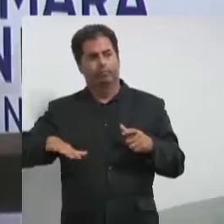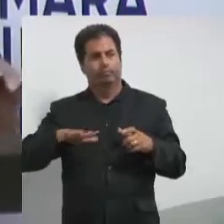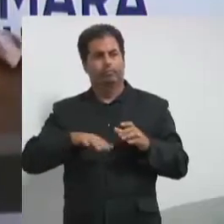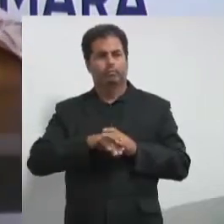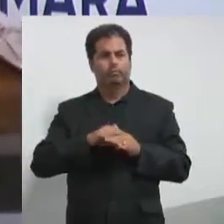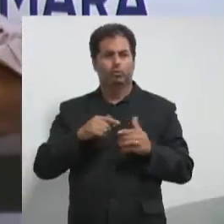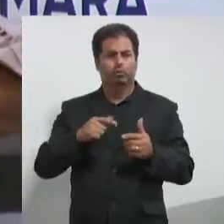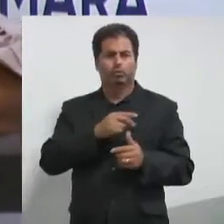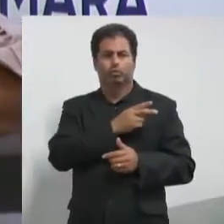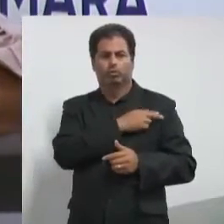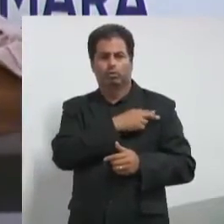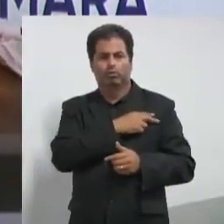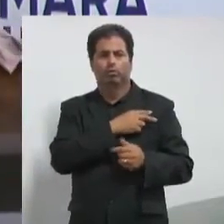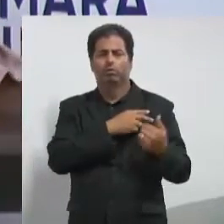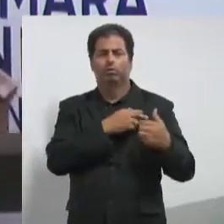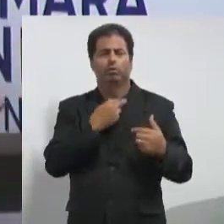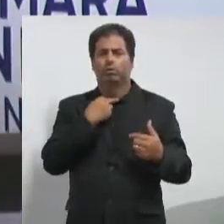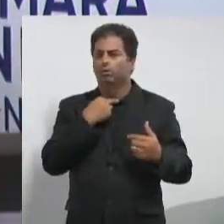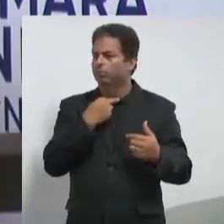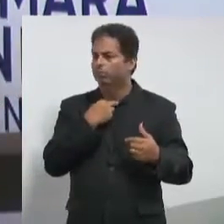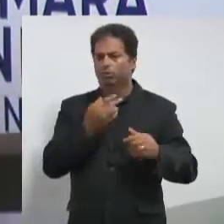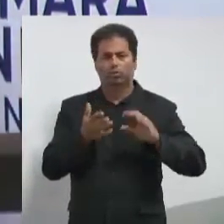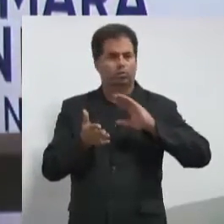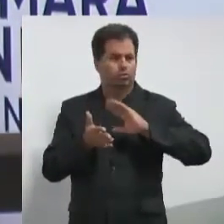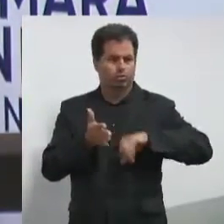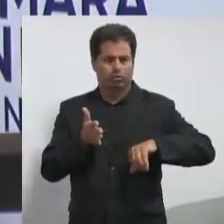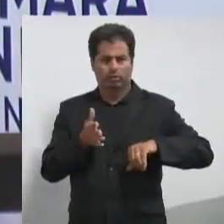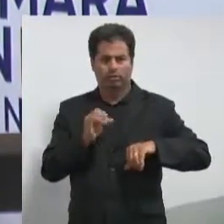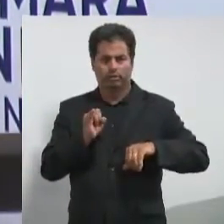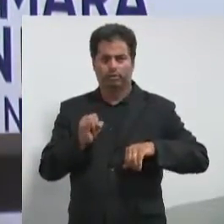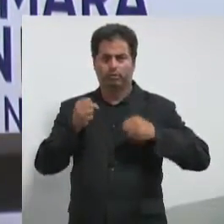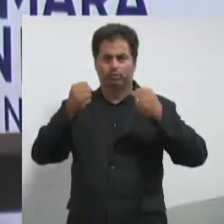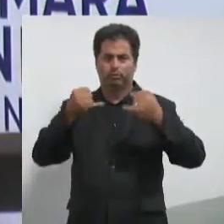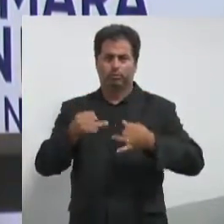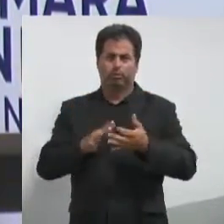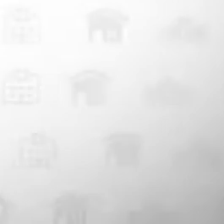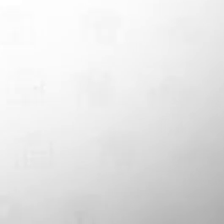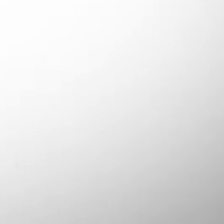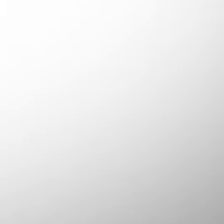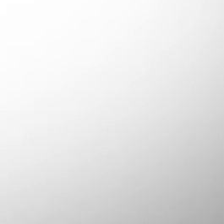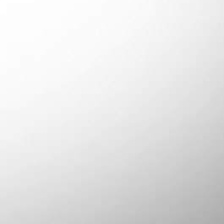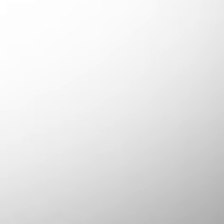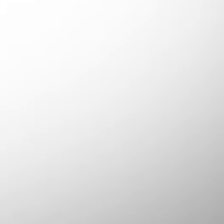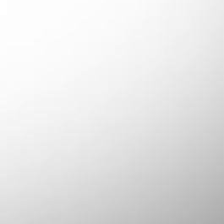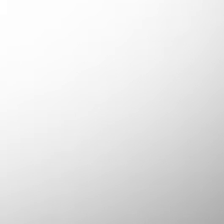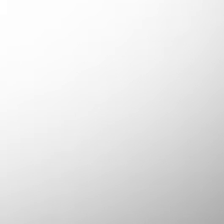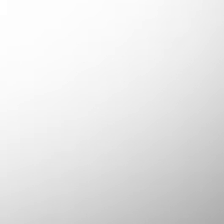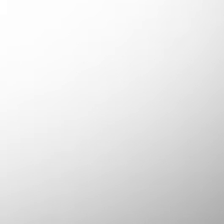chefia, não pode ser retirado sem uma justificativa óbvia.